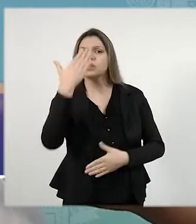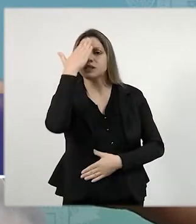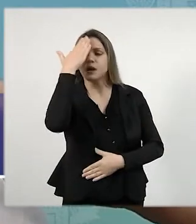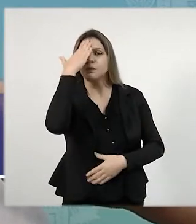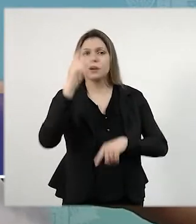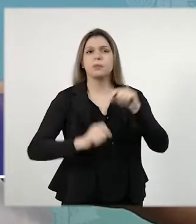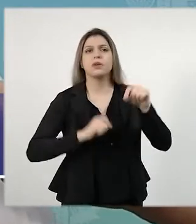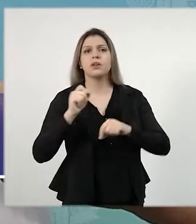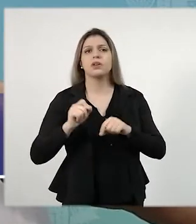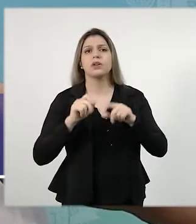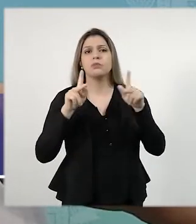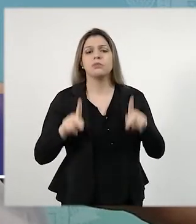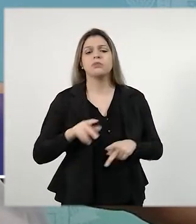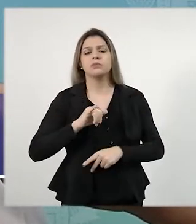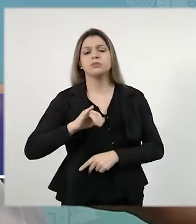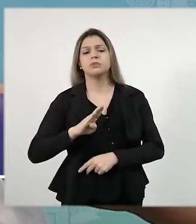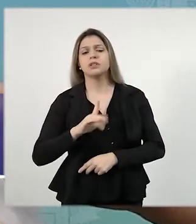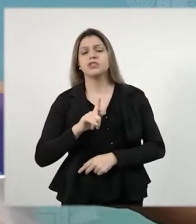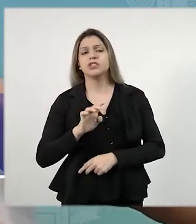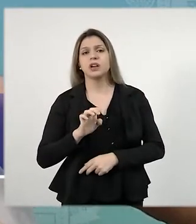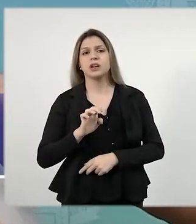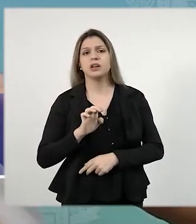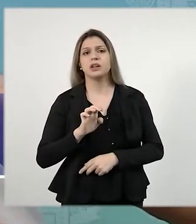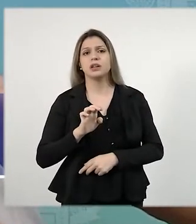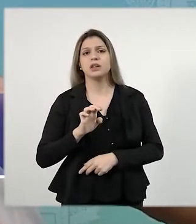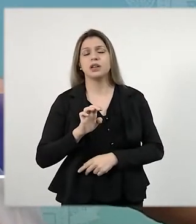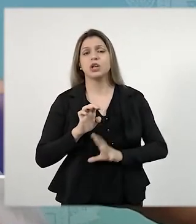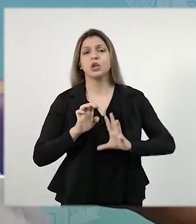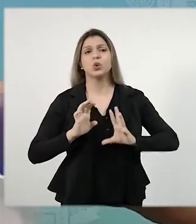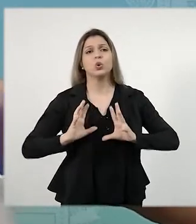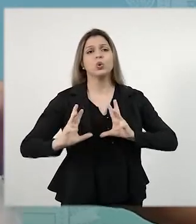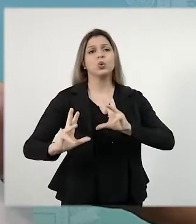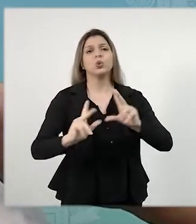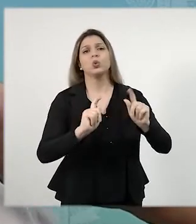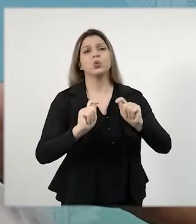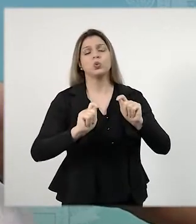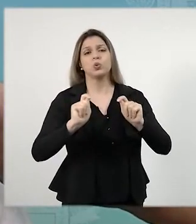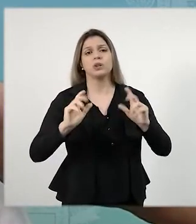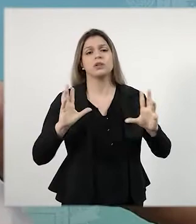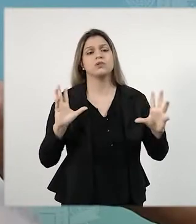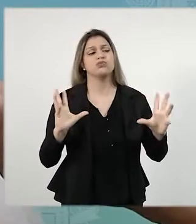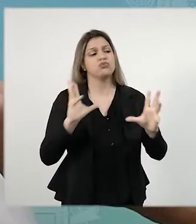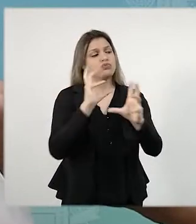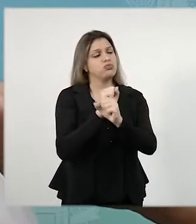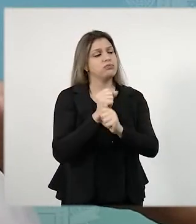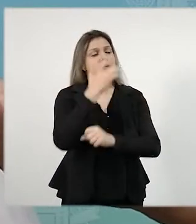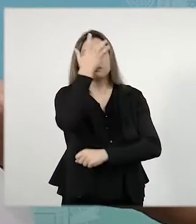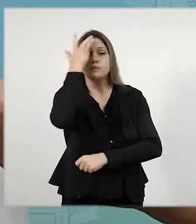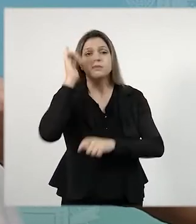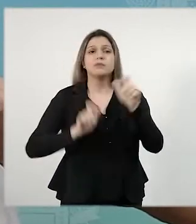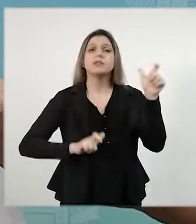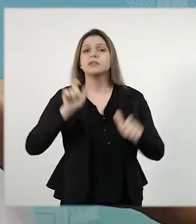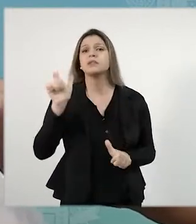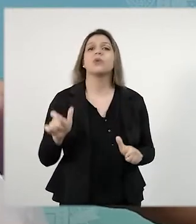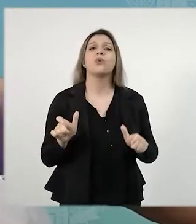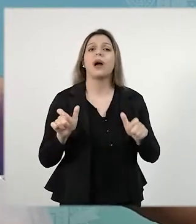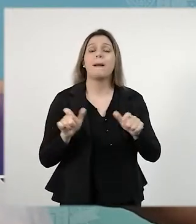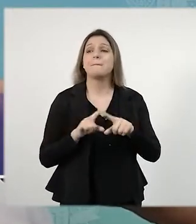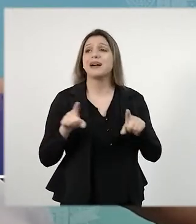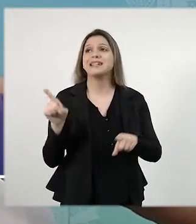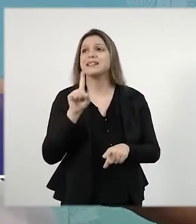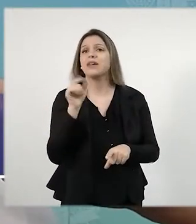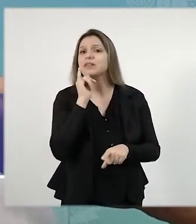população do IBGE é uma população que abrange toda a população, abrange um quantitativo de pessoas que não